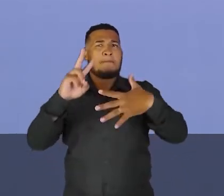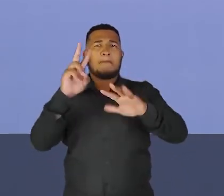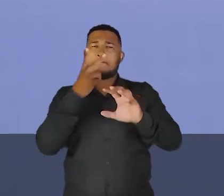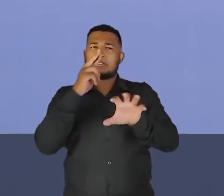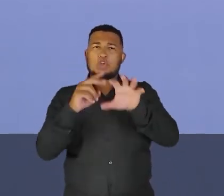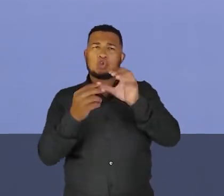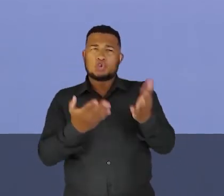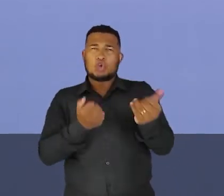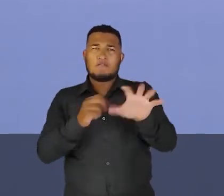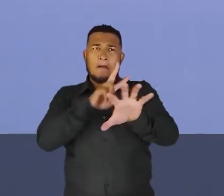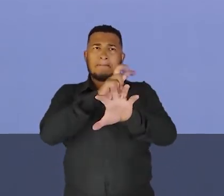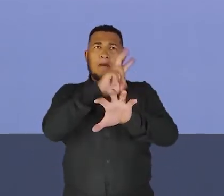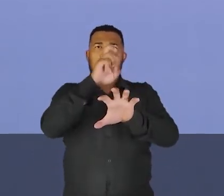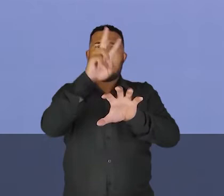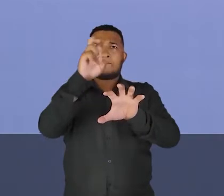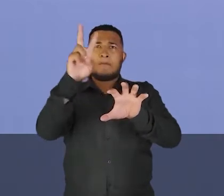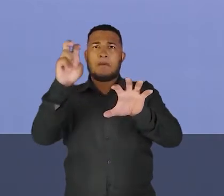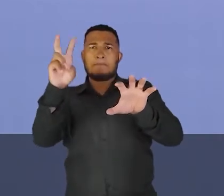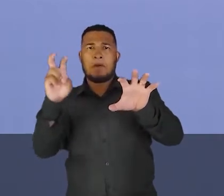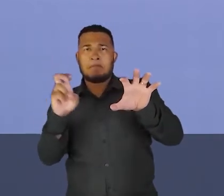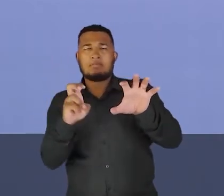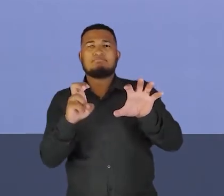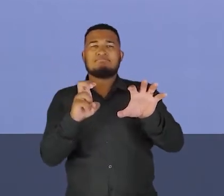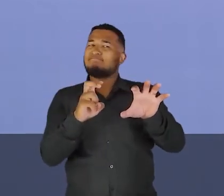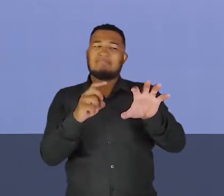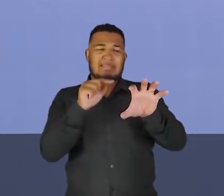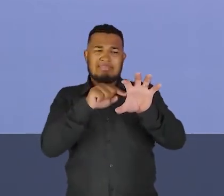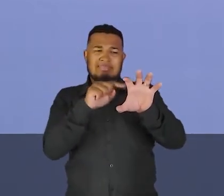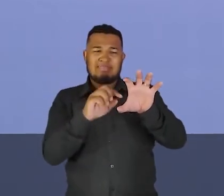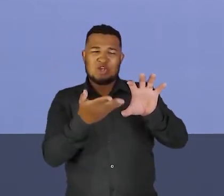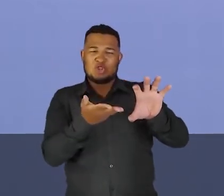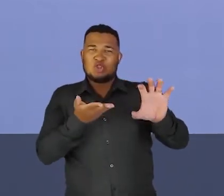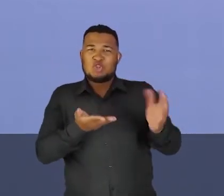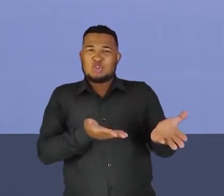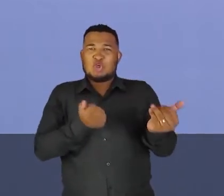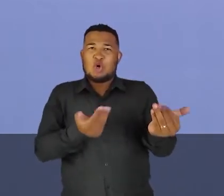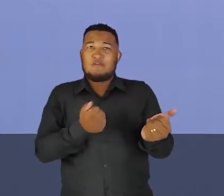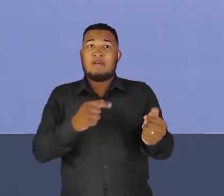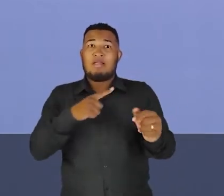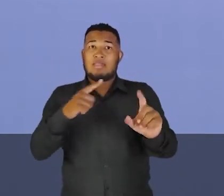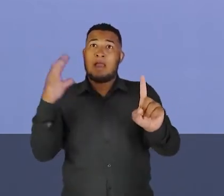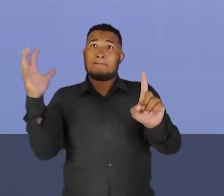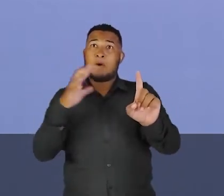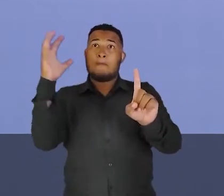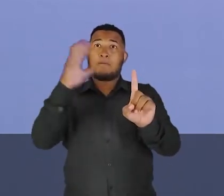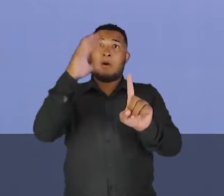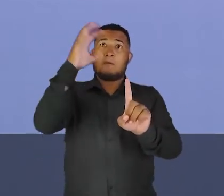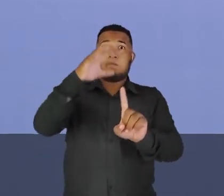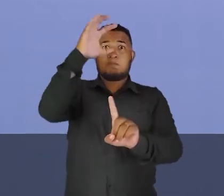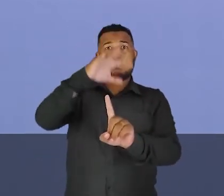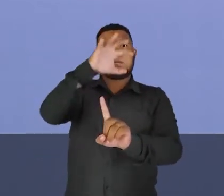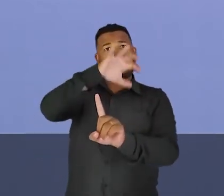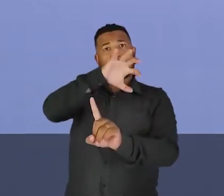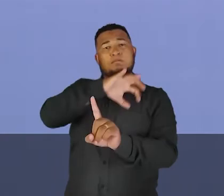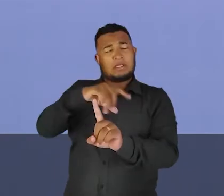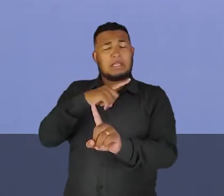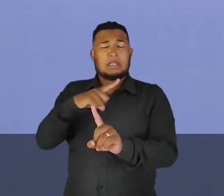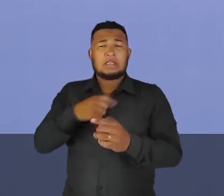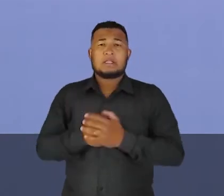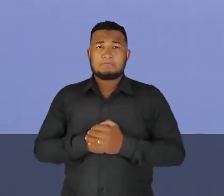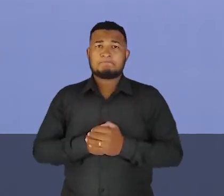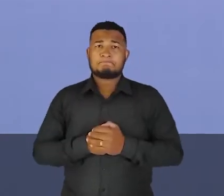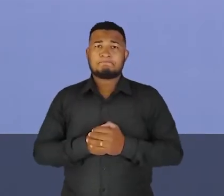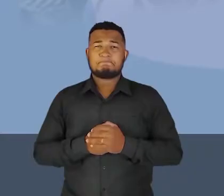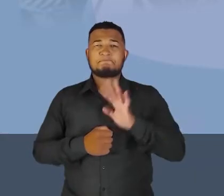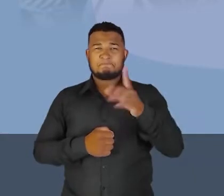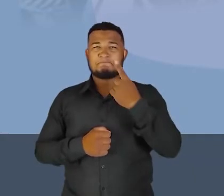muito importante. Não dá para falar de juventude sem falar sobre as interferências que eles fazem, né, no mundo, tá?